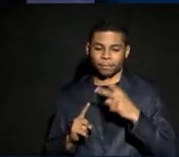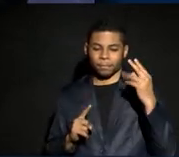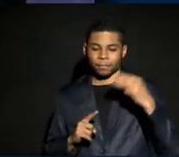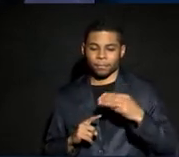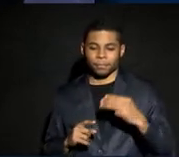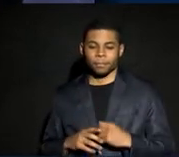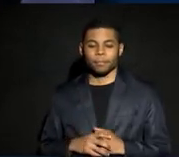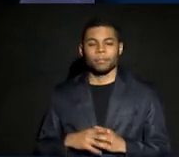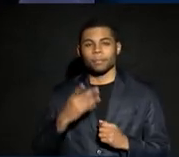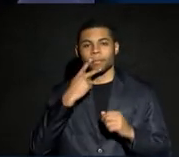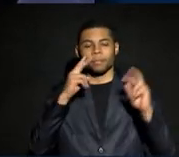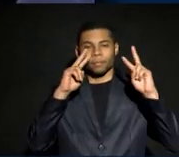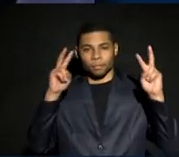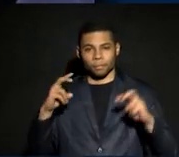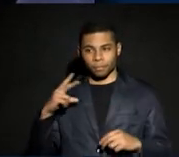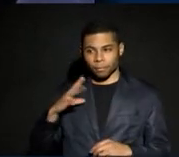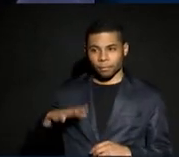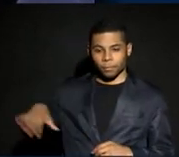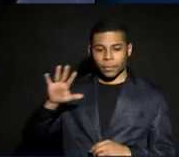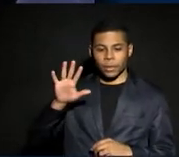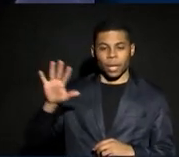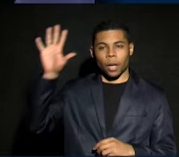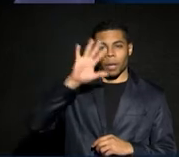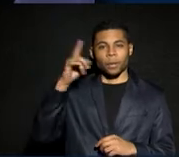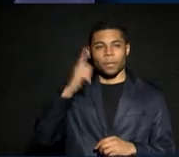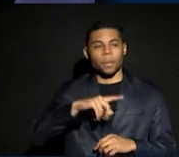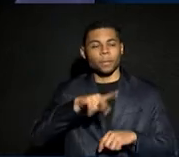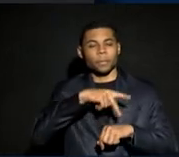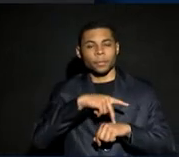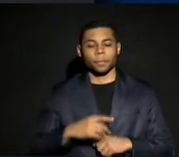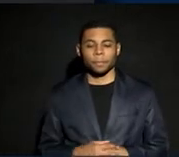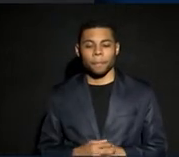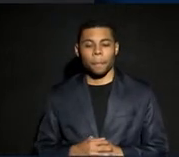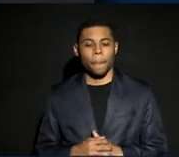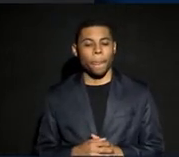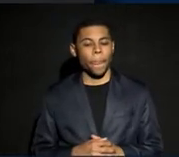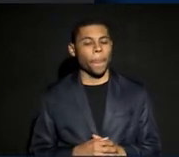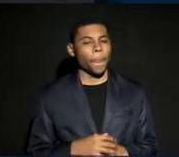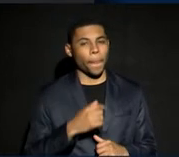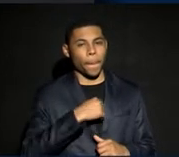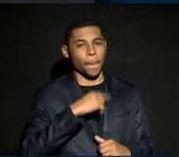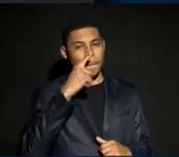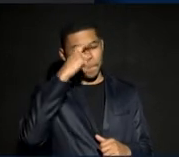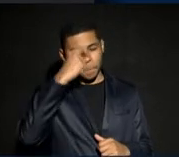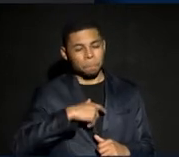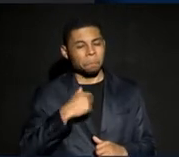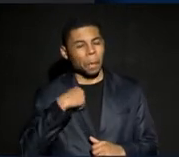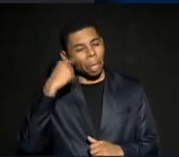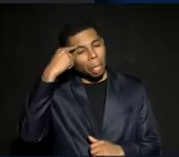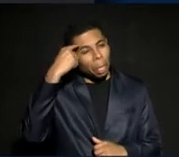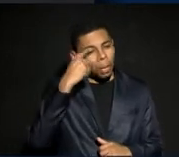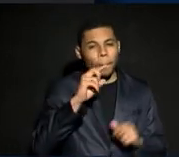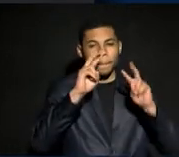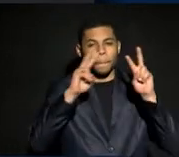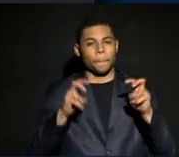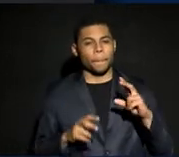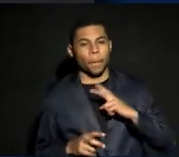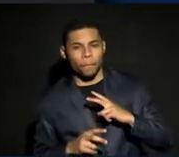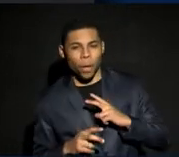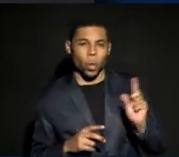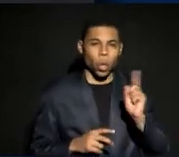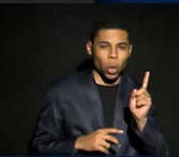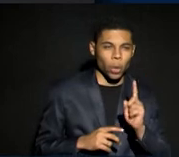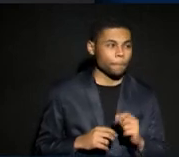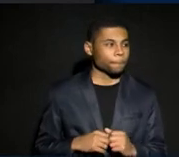2 minutos, falando de privatização em âmbito estadual e também nacional. Olha, eu não sou dogmático em relação à privatização ou